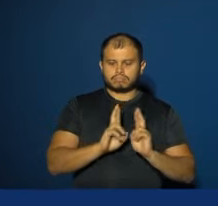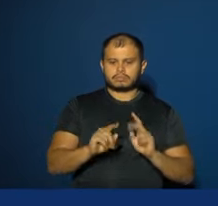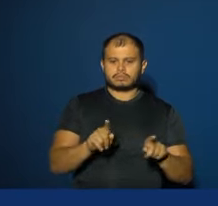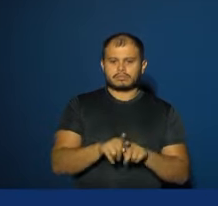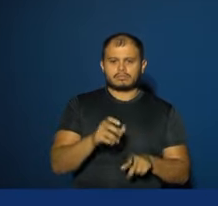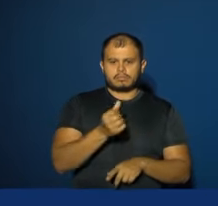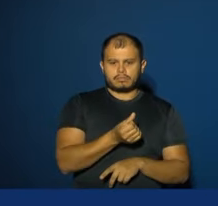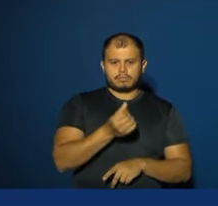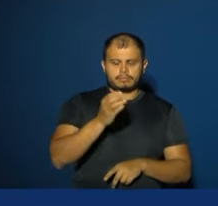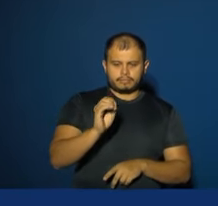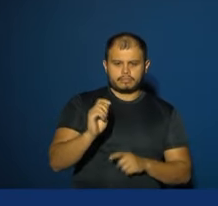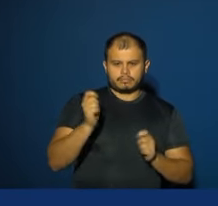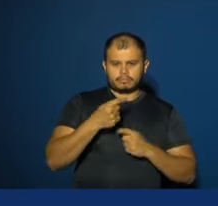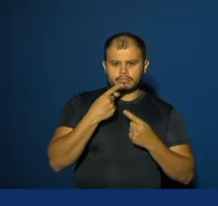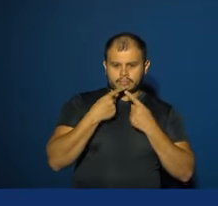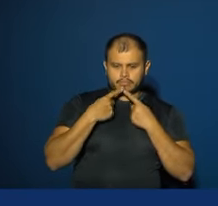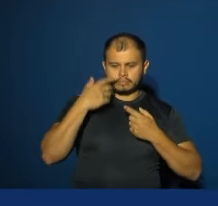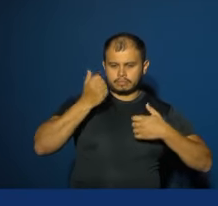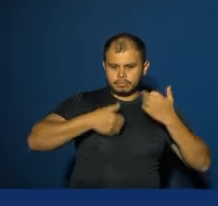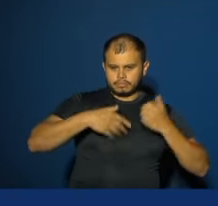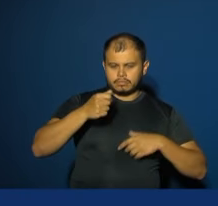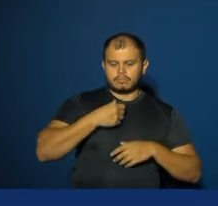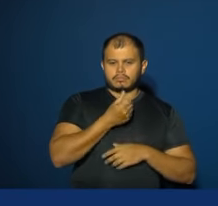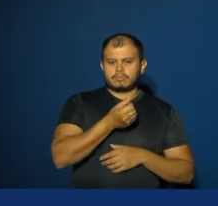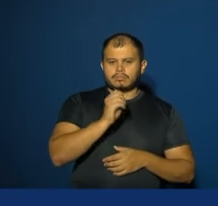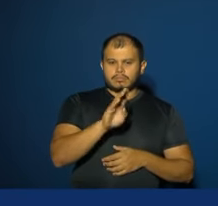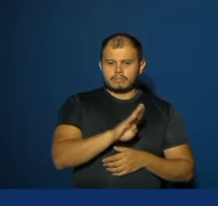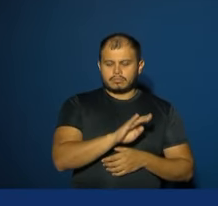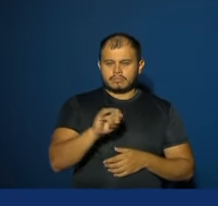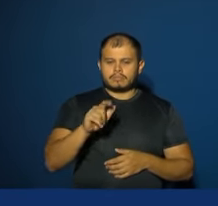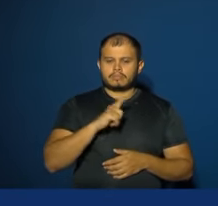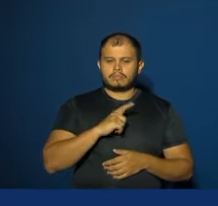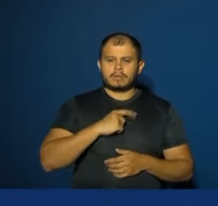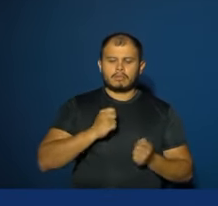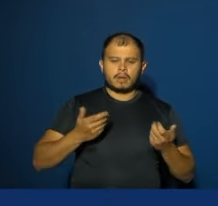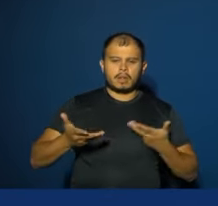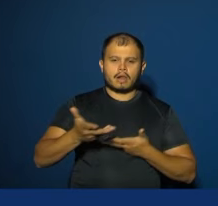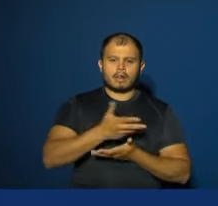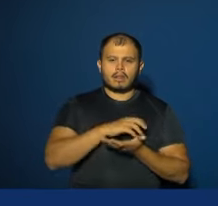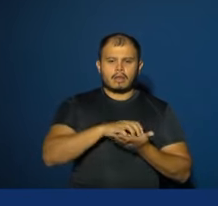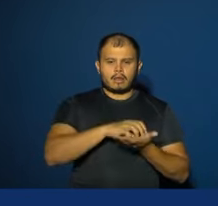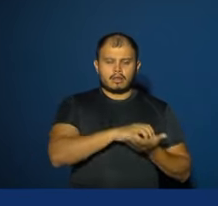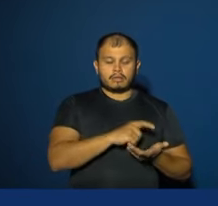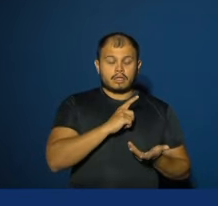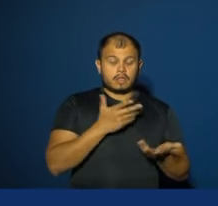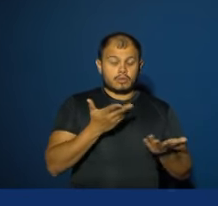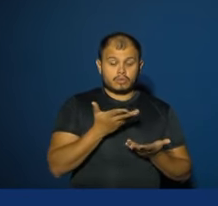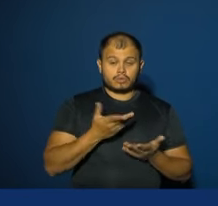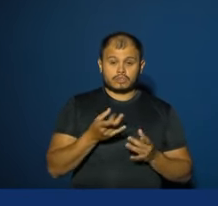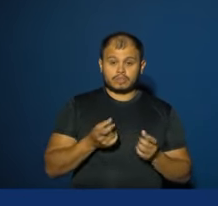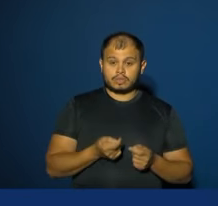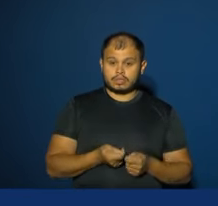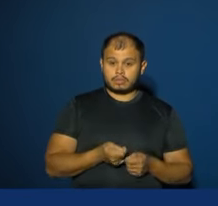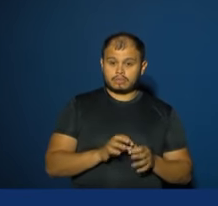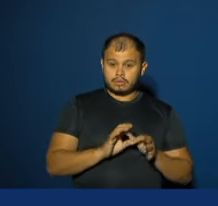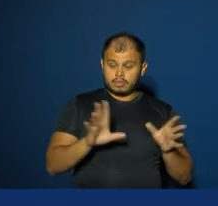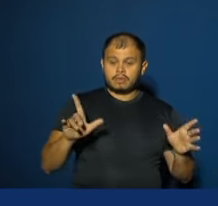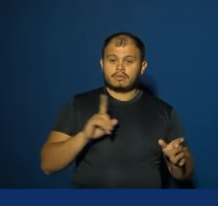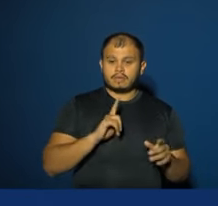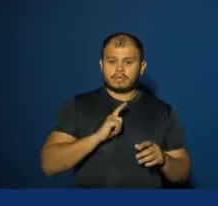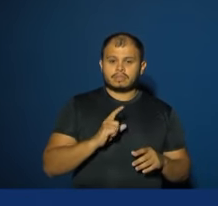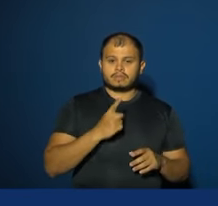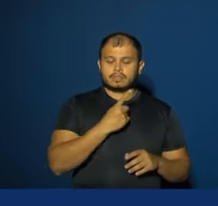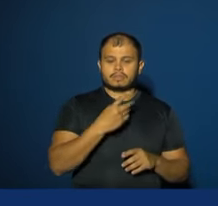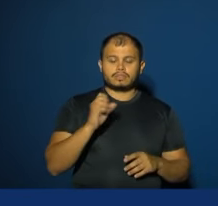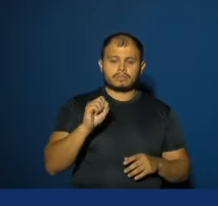60 depois podemos falar também sobre isso 60 bilhões de reais em mobilidade urbana portanto nós temos no radar hoje R 180 bilhões de reais de